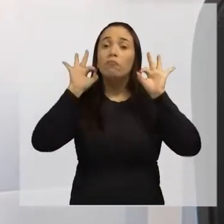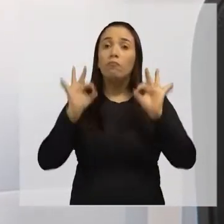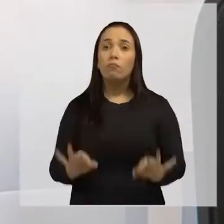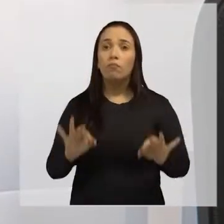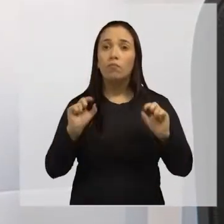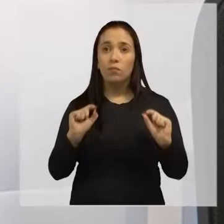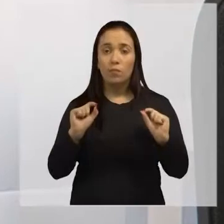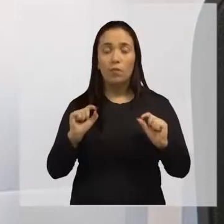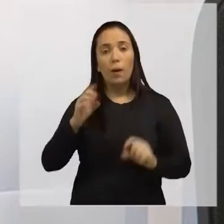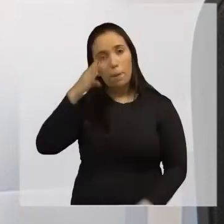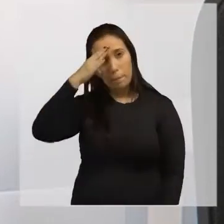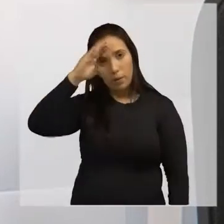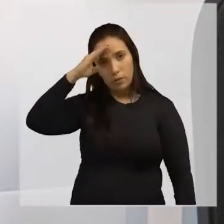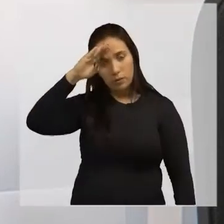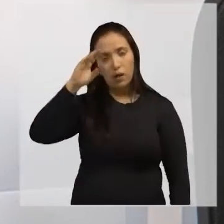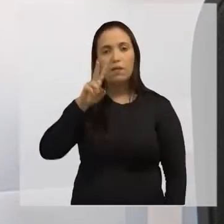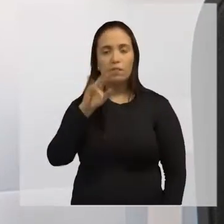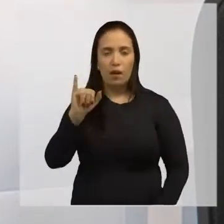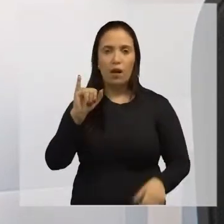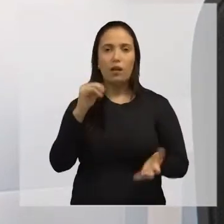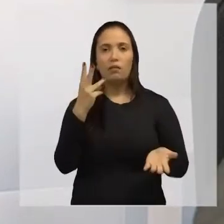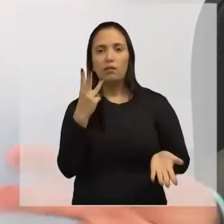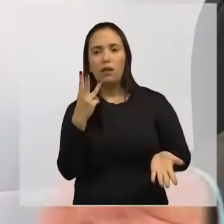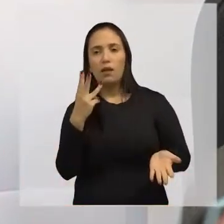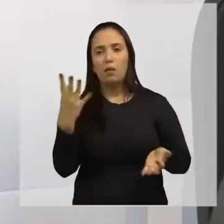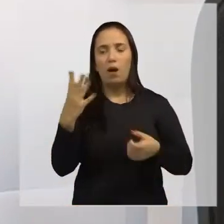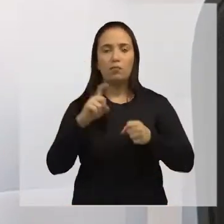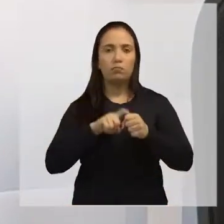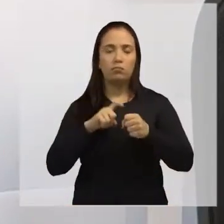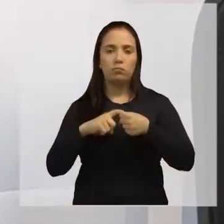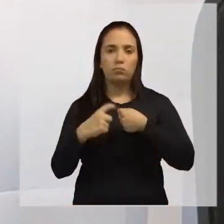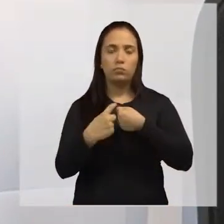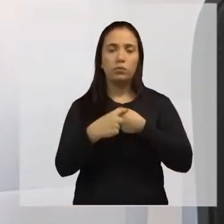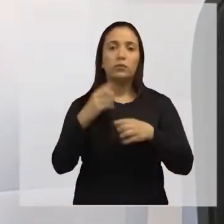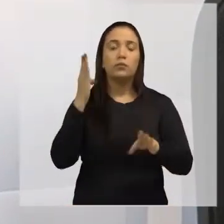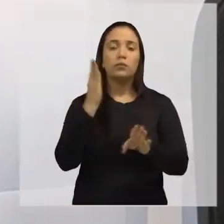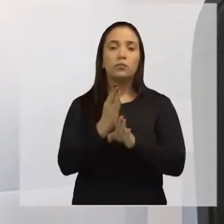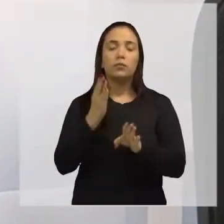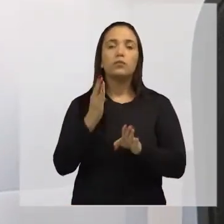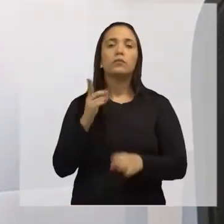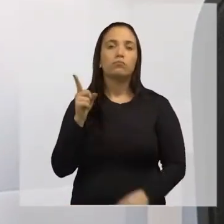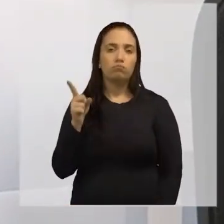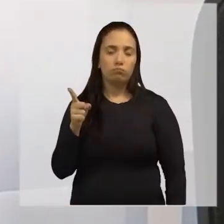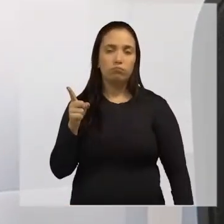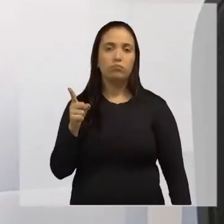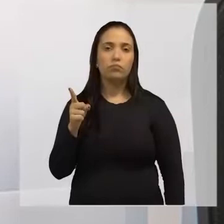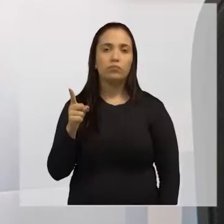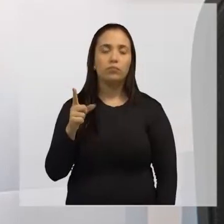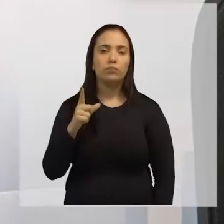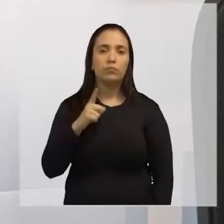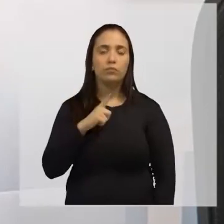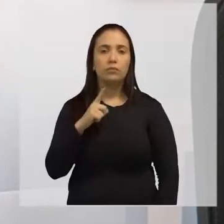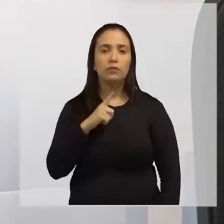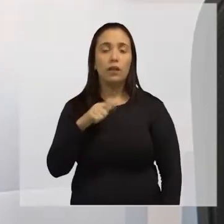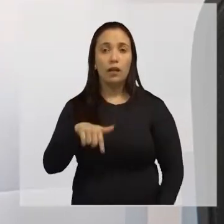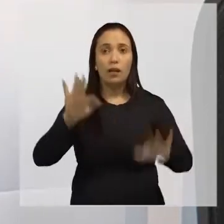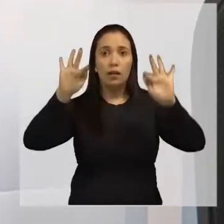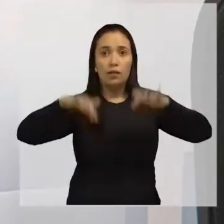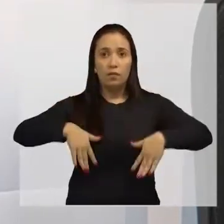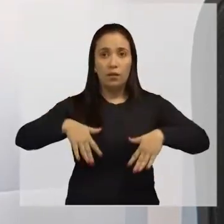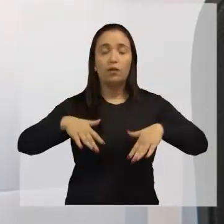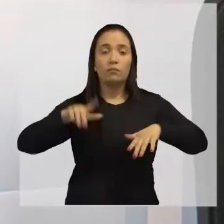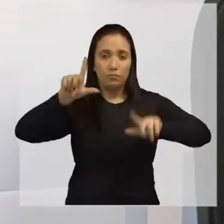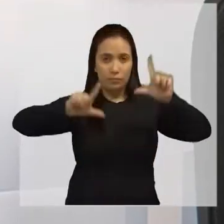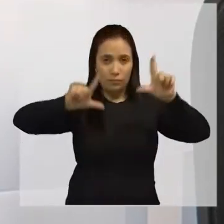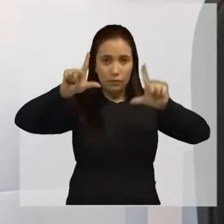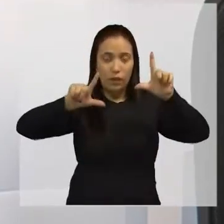o Bolsonaro deverá ter apoio de 3 ou 4 partidos pequenos em função da cláusula de barreira. A gente está terminando esse bloco do programa, uma coisa eu lhe garanto,